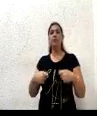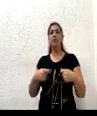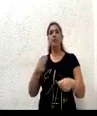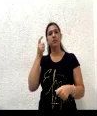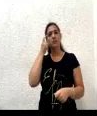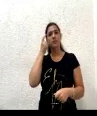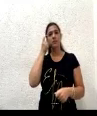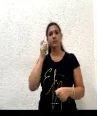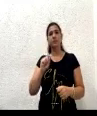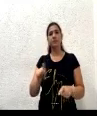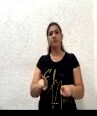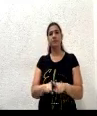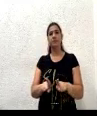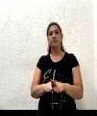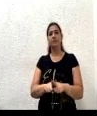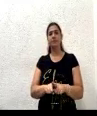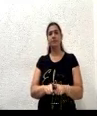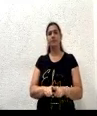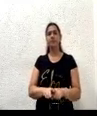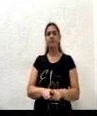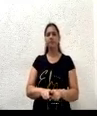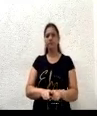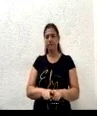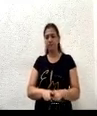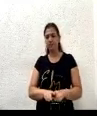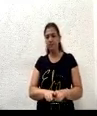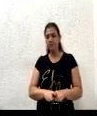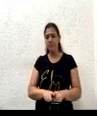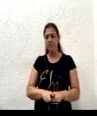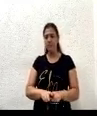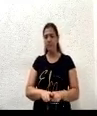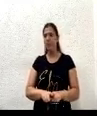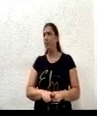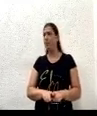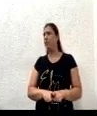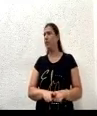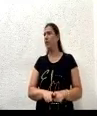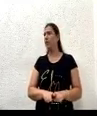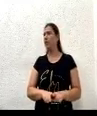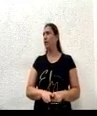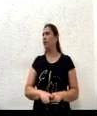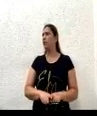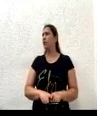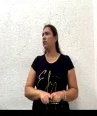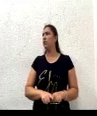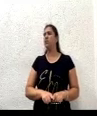ser o mínimo dos problemas referente a essa lei. Meu voto é sim sobre a lei, viu, vereador? Muito obrigado, presidente.